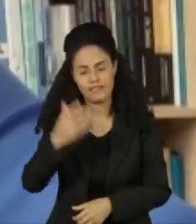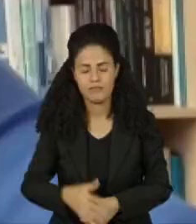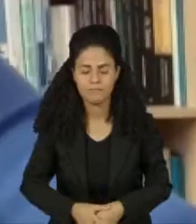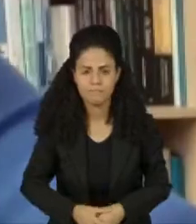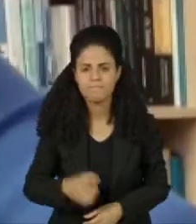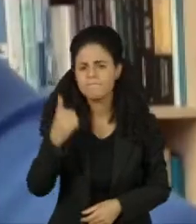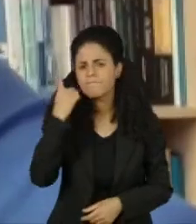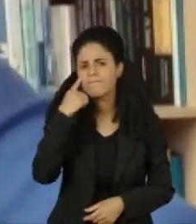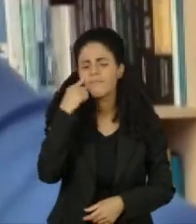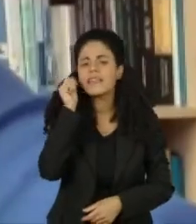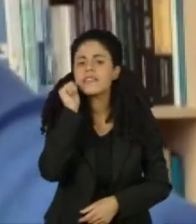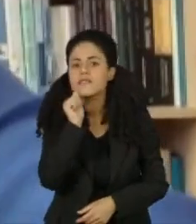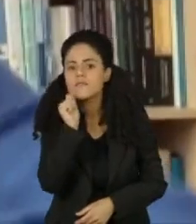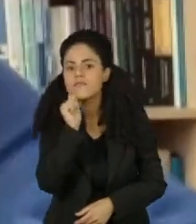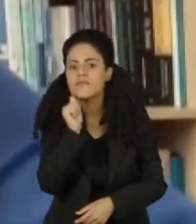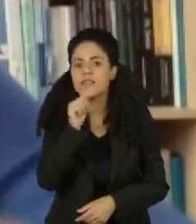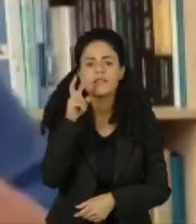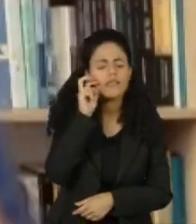das mulheres aqueles